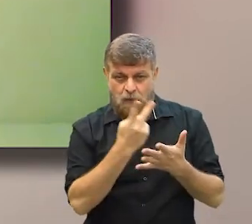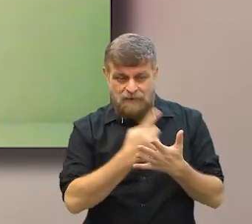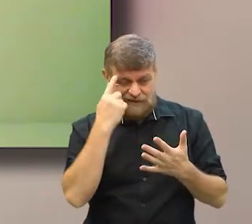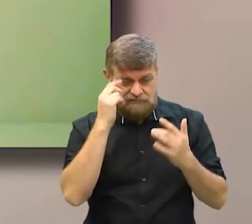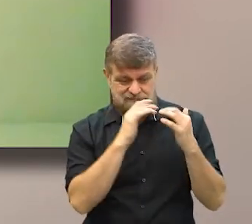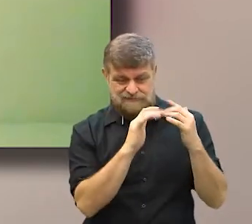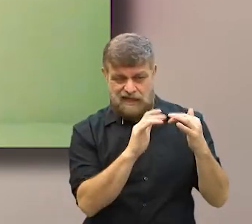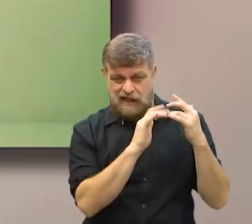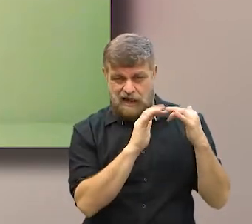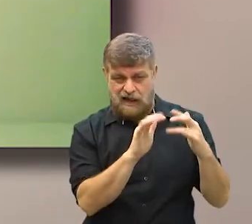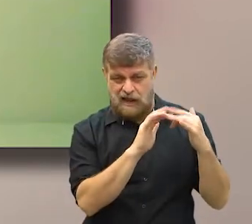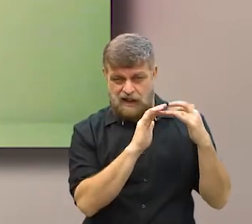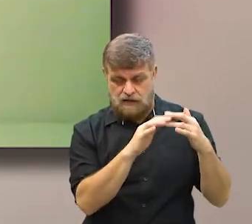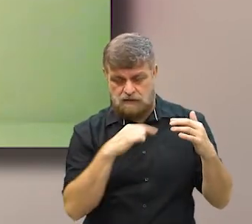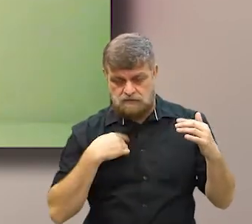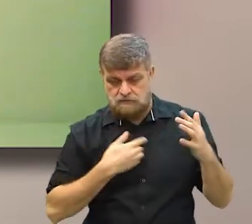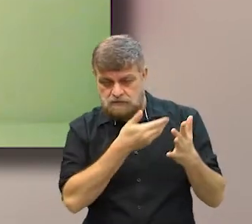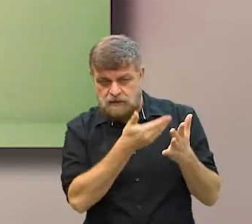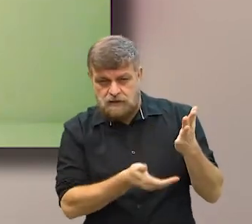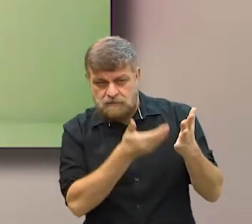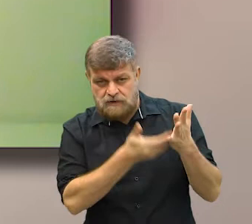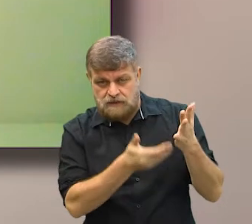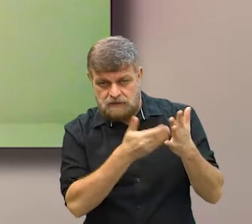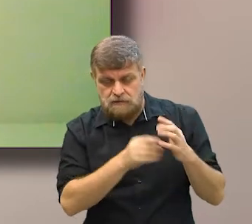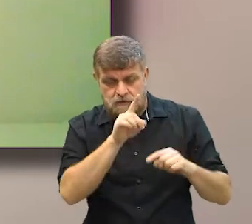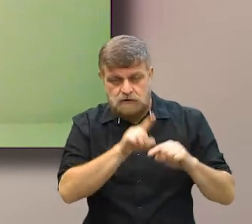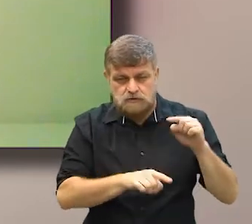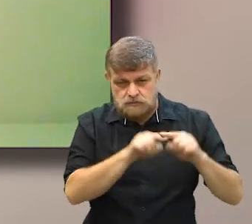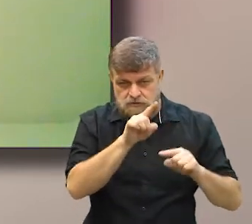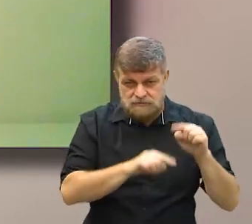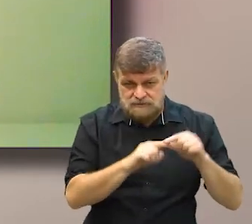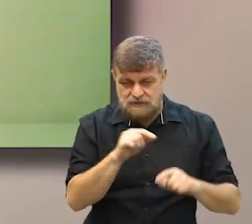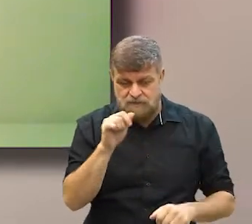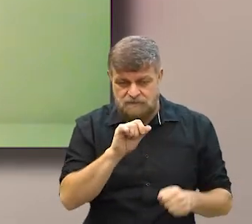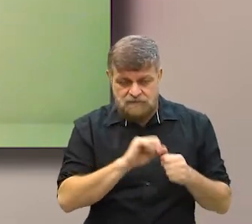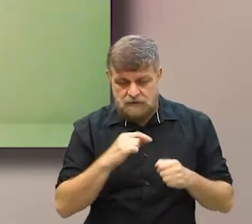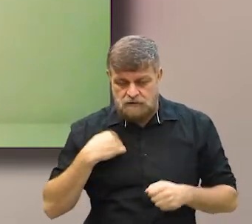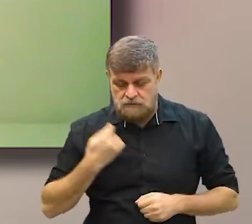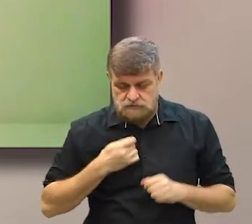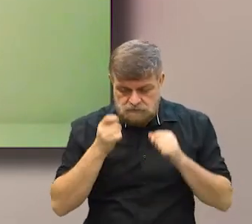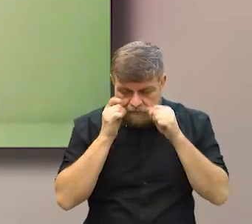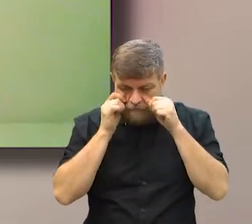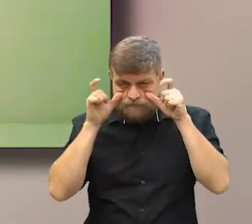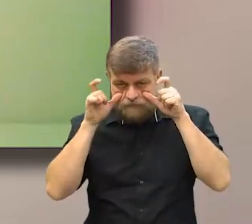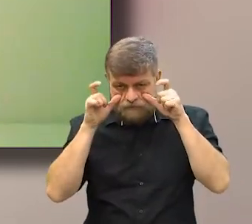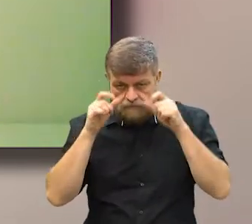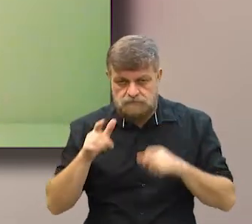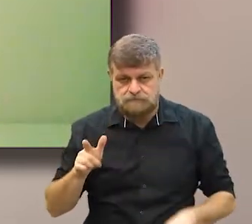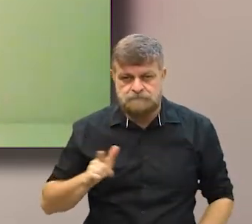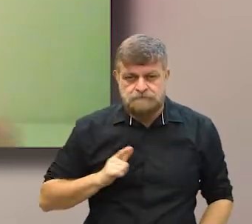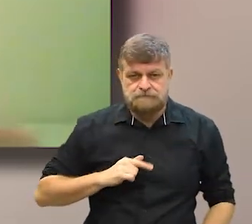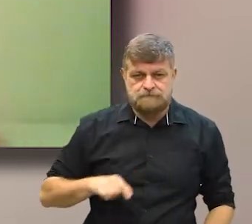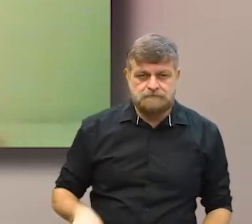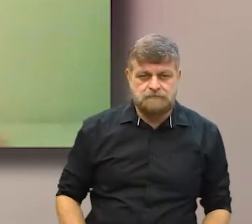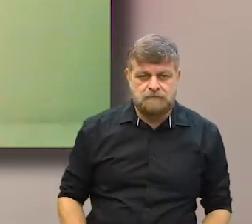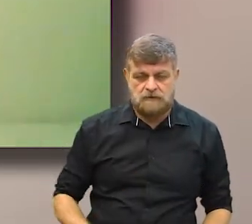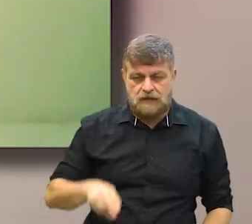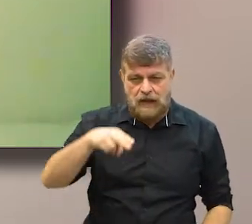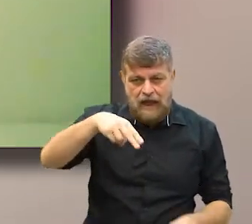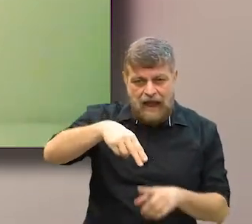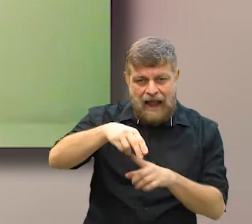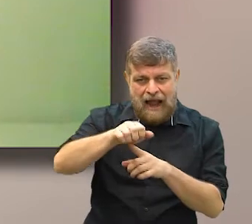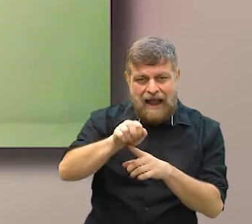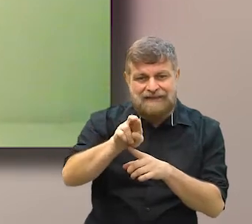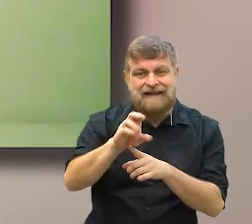desarranjo metabólico no cérebro. Quer dizer, nós perdemos uma substância que faz com que a gente fique acordado. No caso da